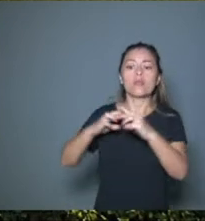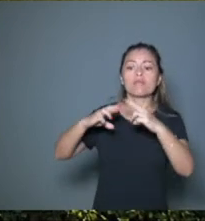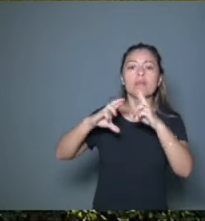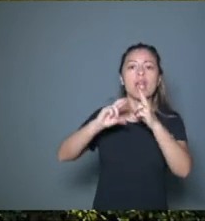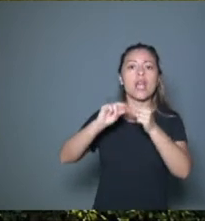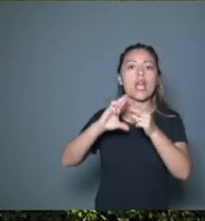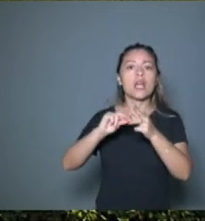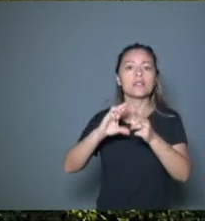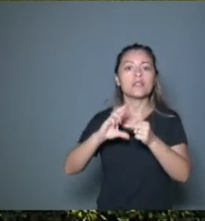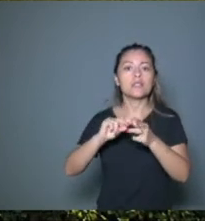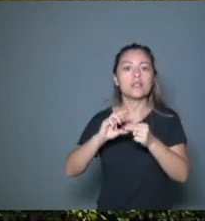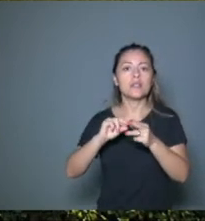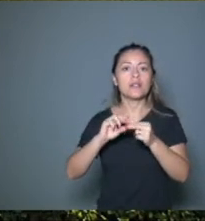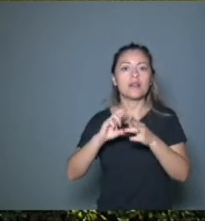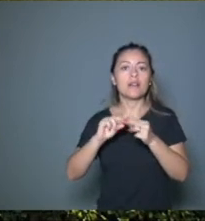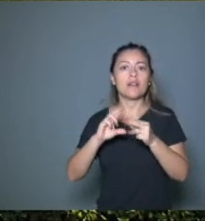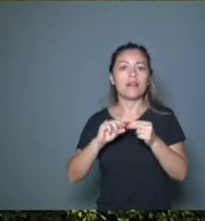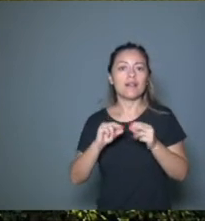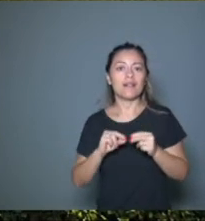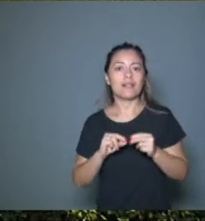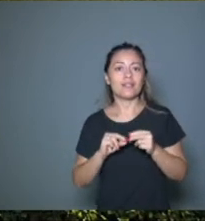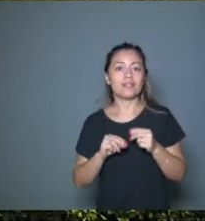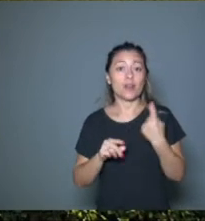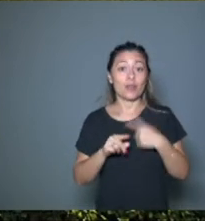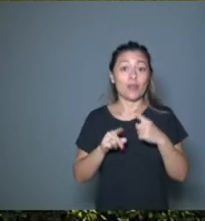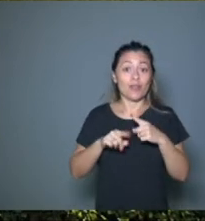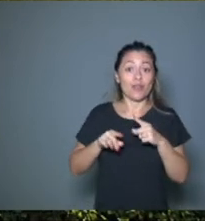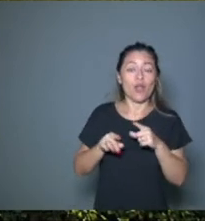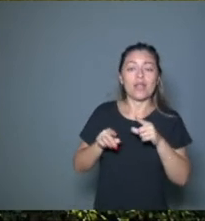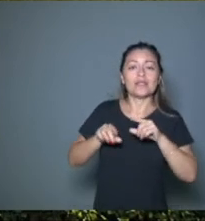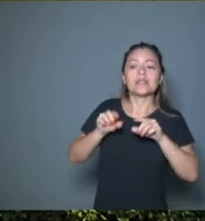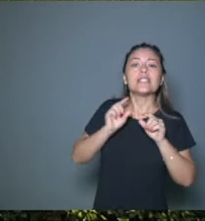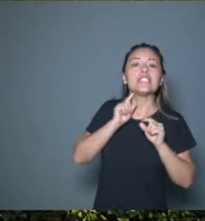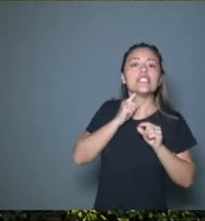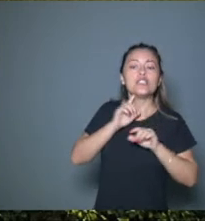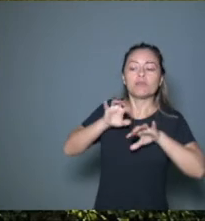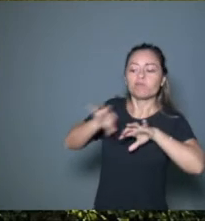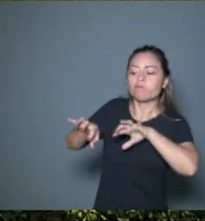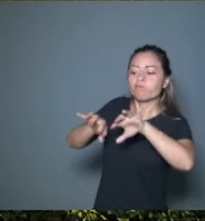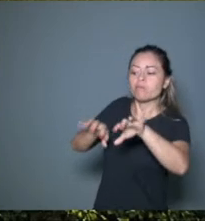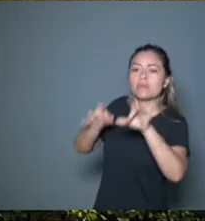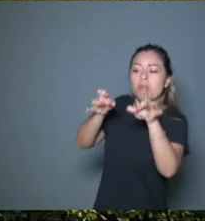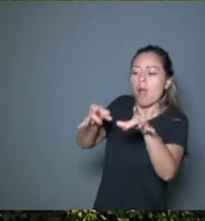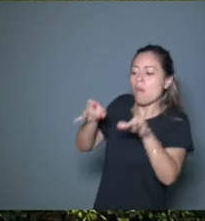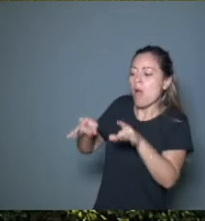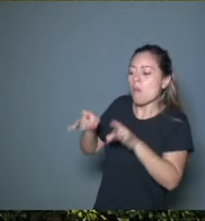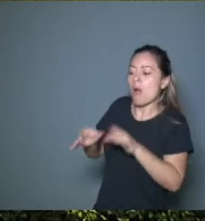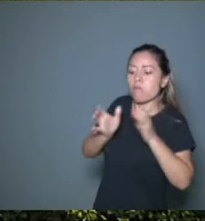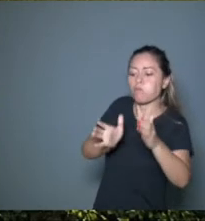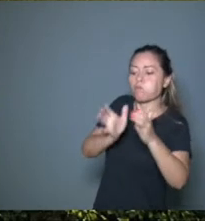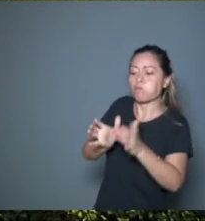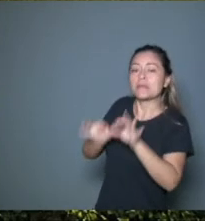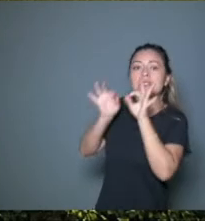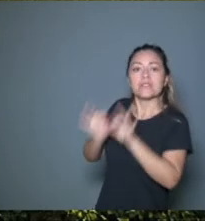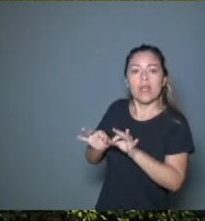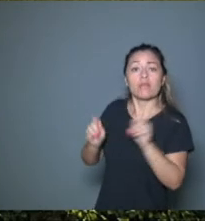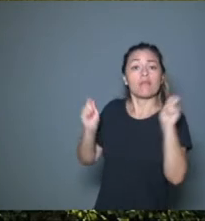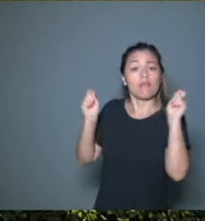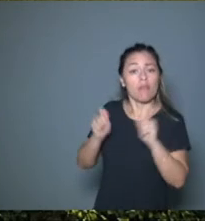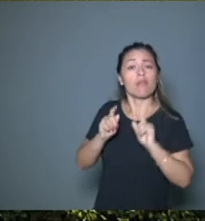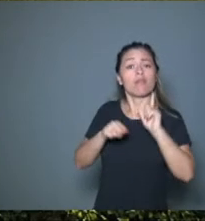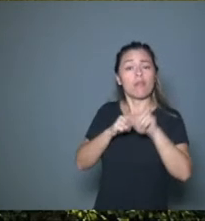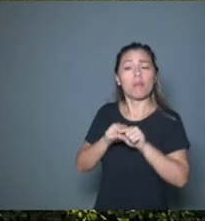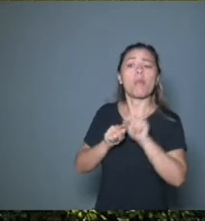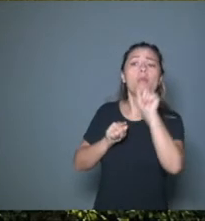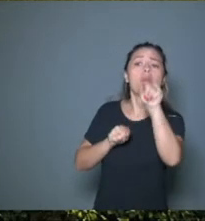de descarte adequado e, principalmente, descarte para clientes homologados, que podem receber e dar o destino correto a